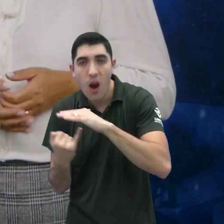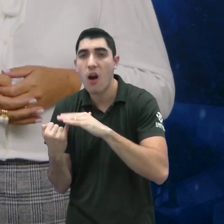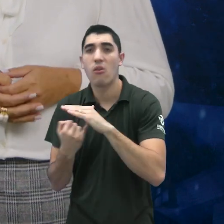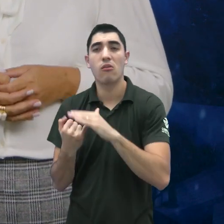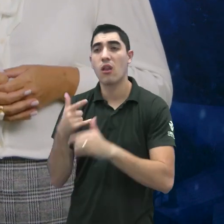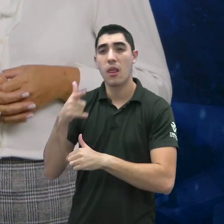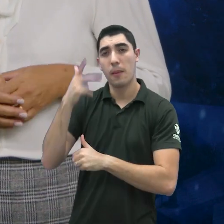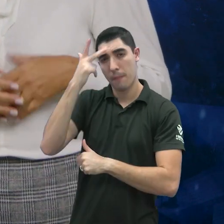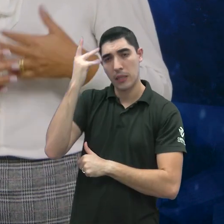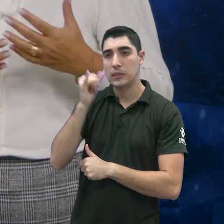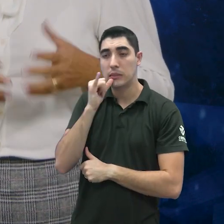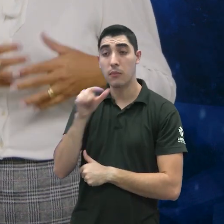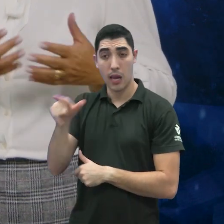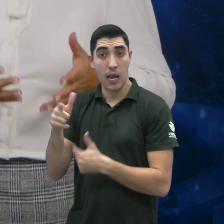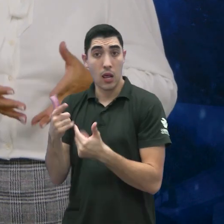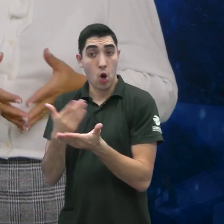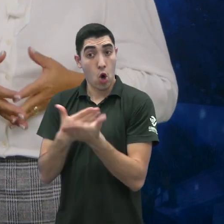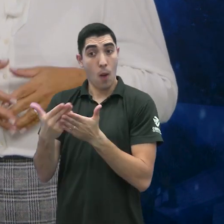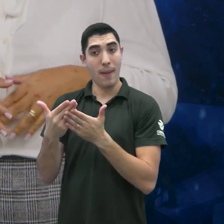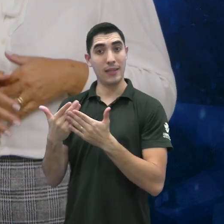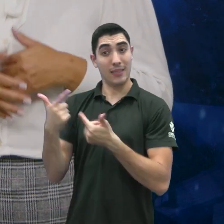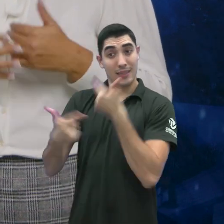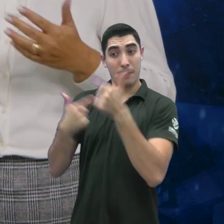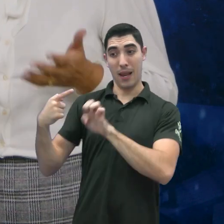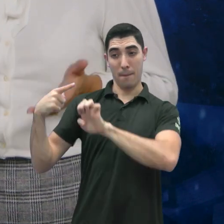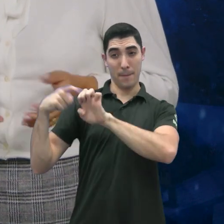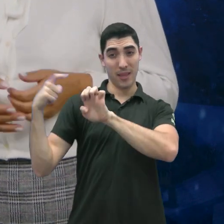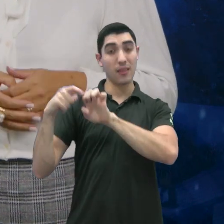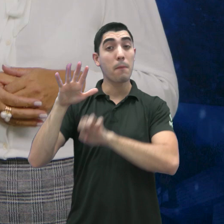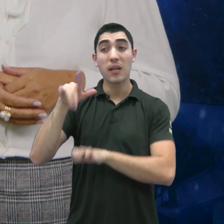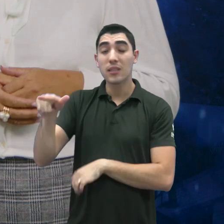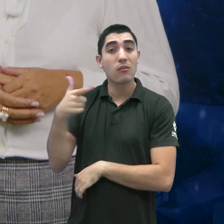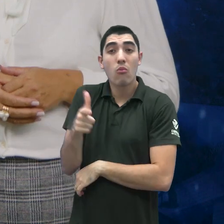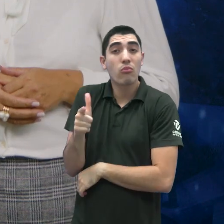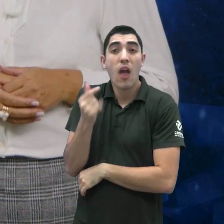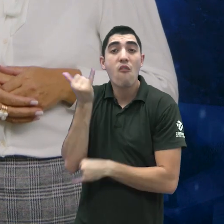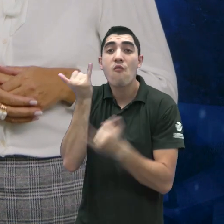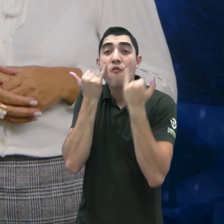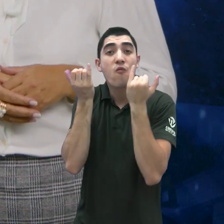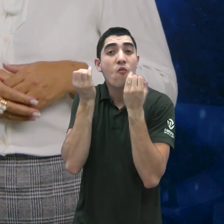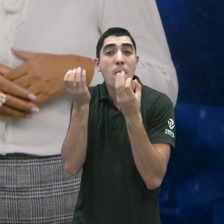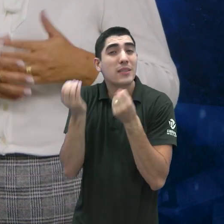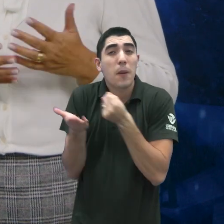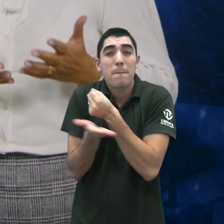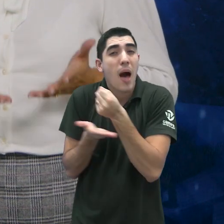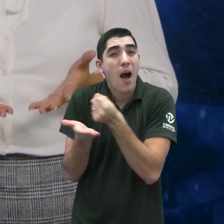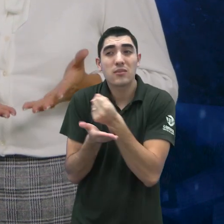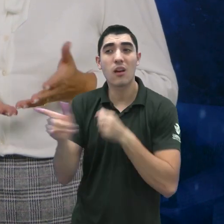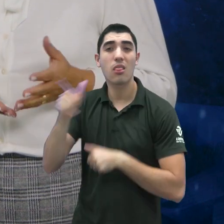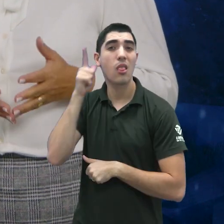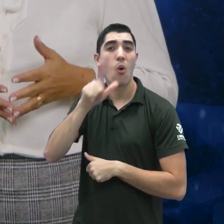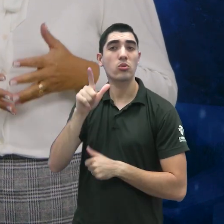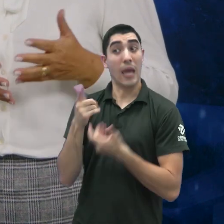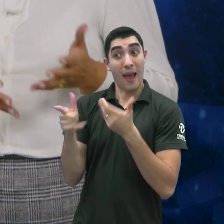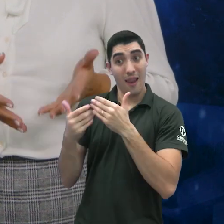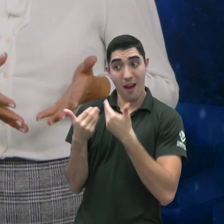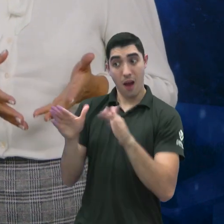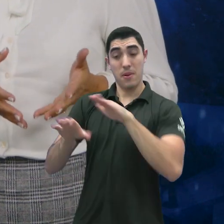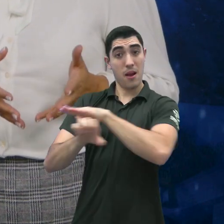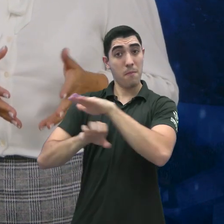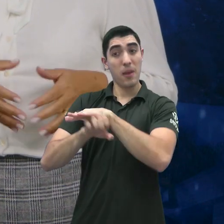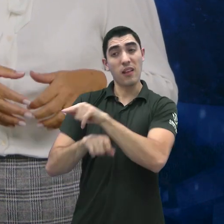de necessidade. Então, a pessoa começa ali a empreender sem ter as noções básicas, né? E acabam trabalhando